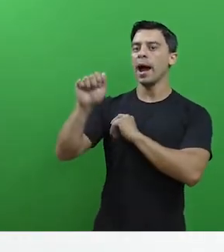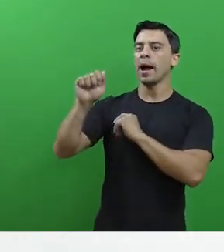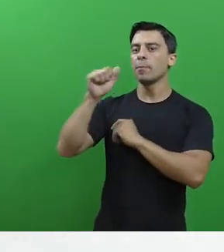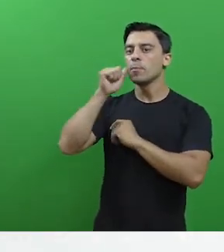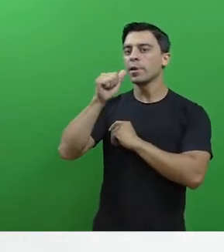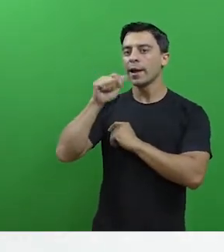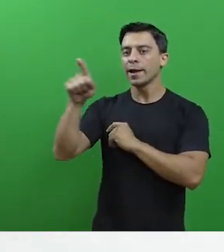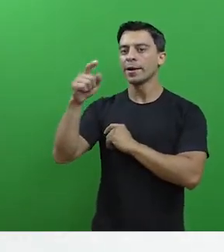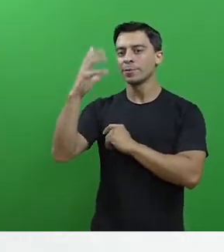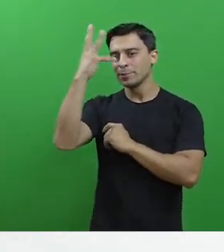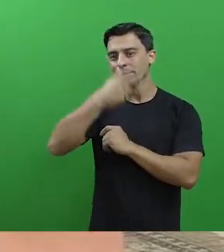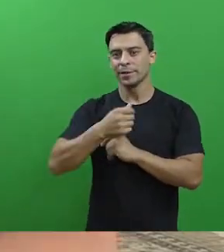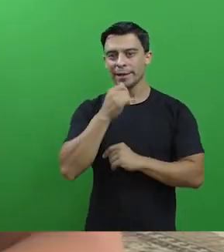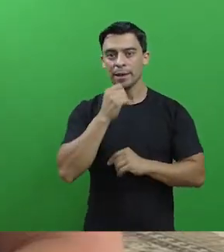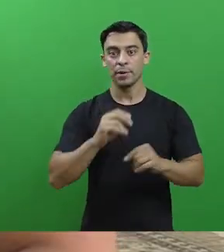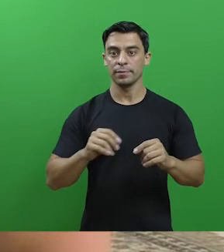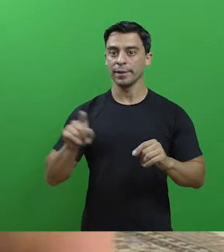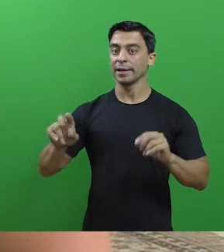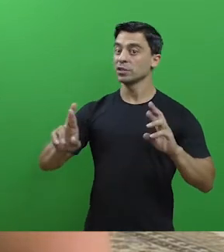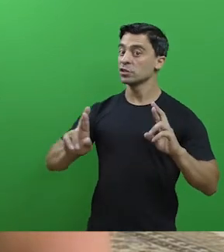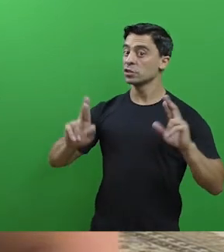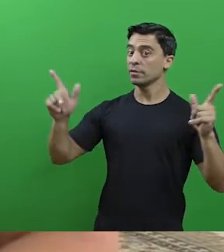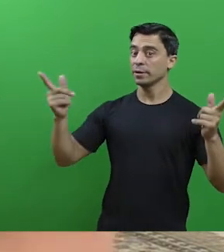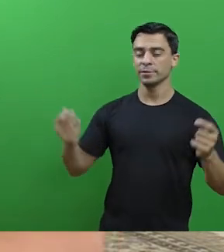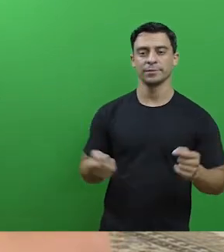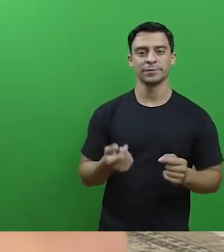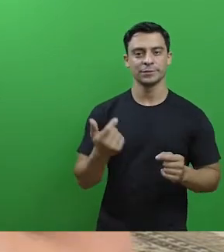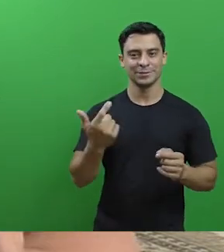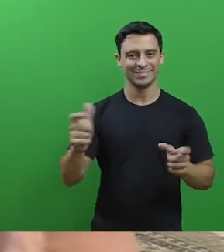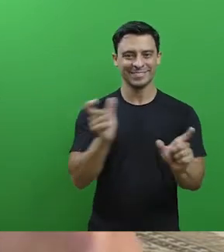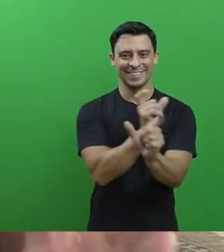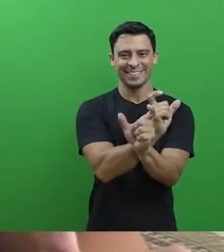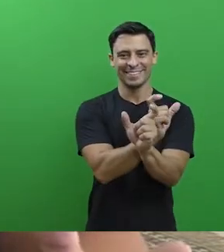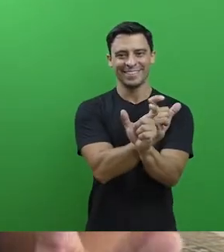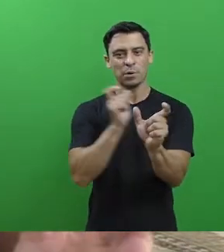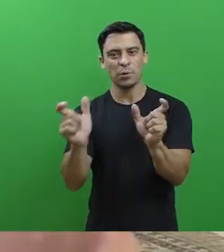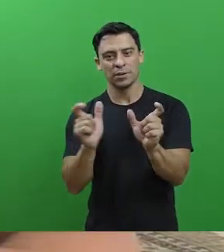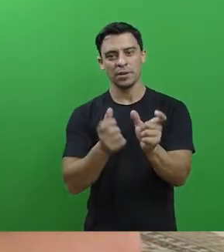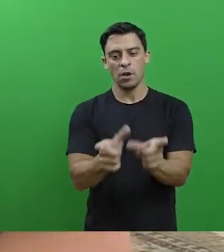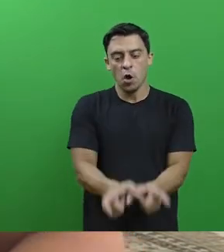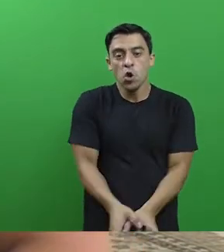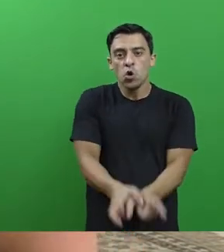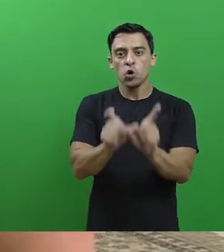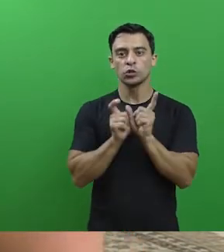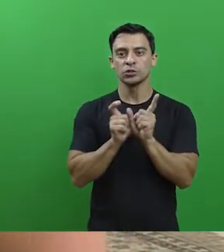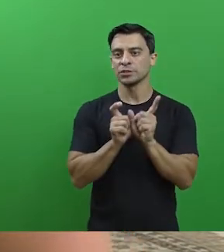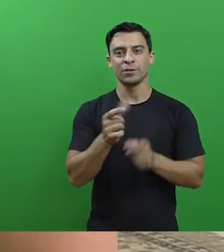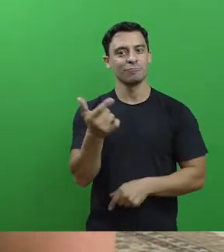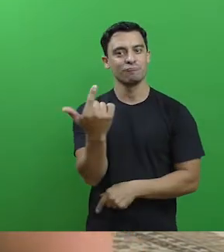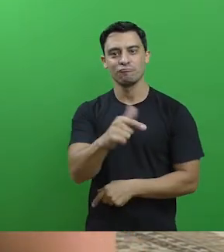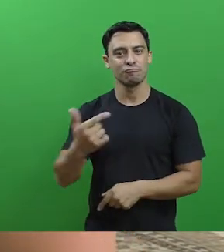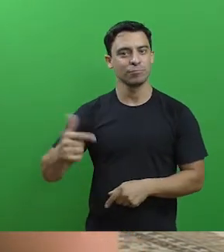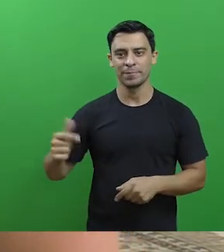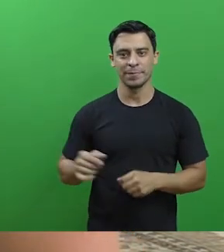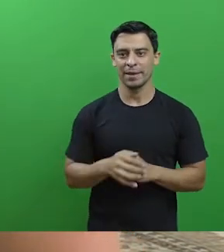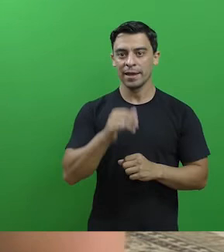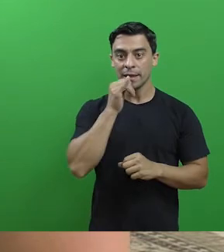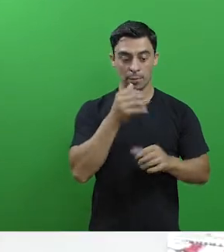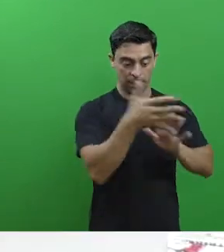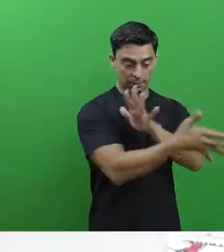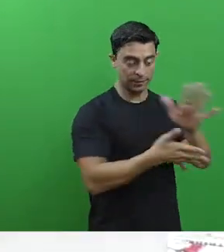diferença em língua de sinais. Daí não tem as preposições, nem conjunções. Então, língua de sinais tem a sua estrutura diferente da estrutura de